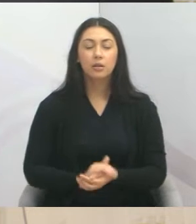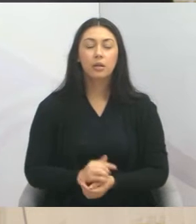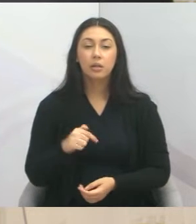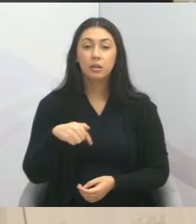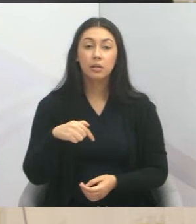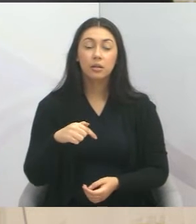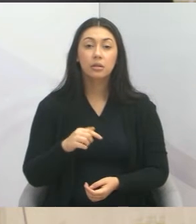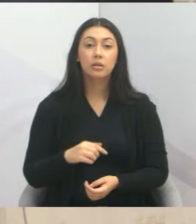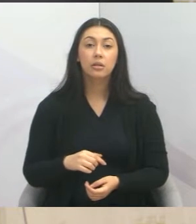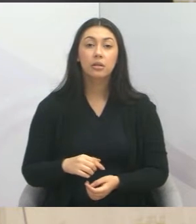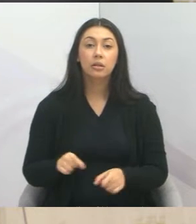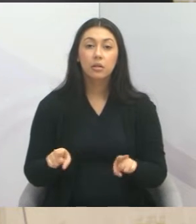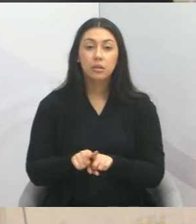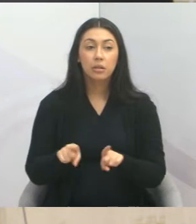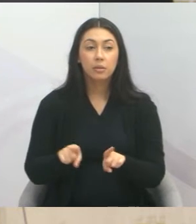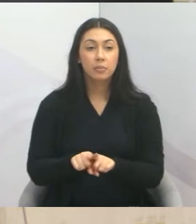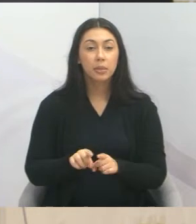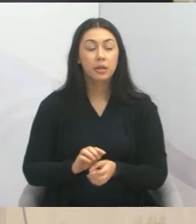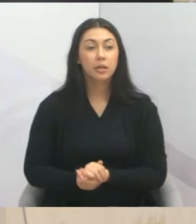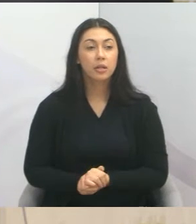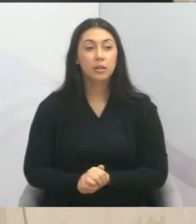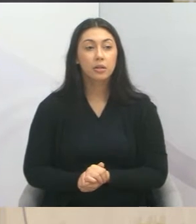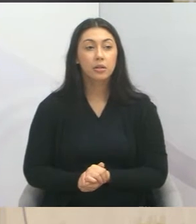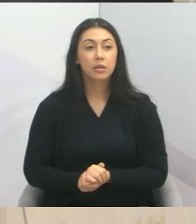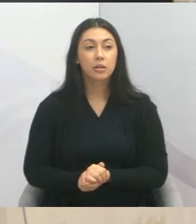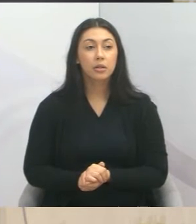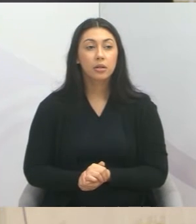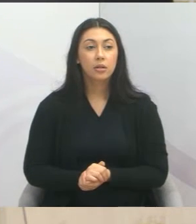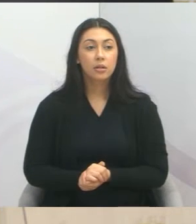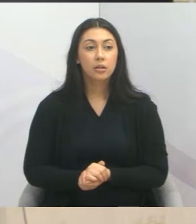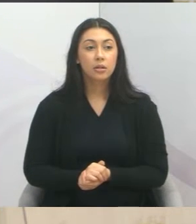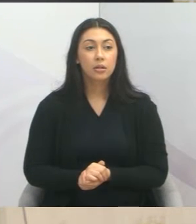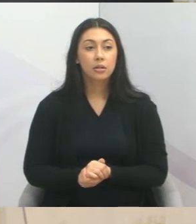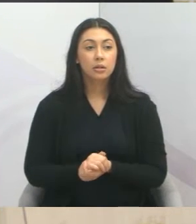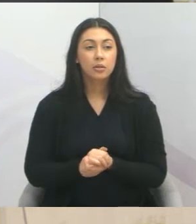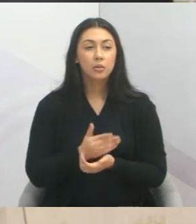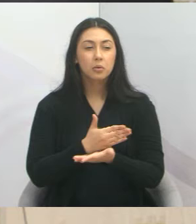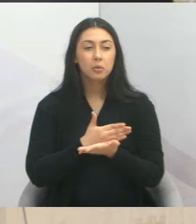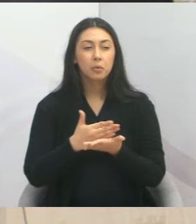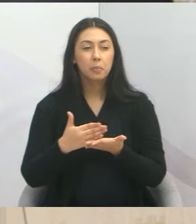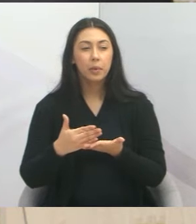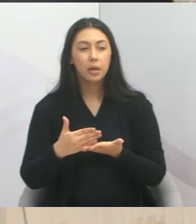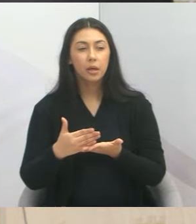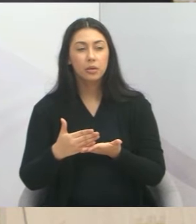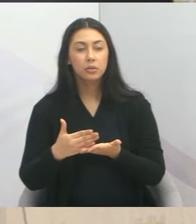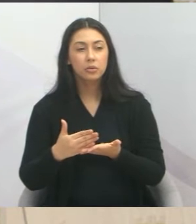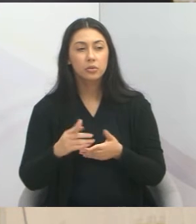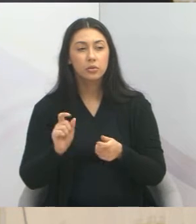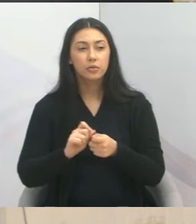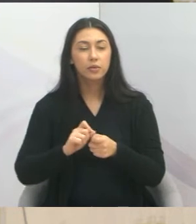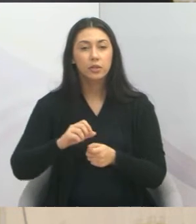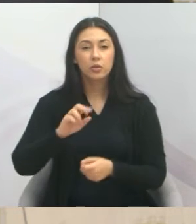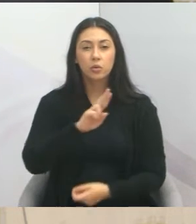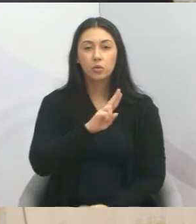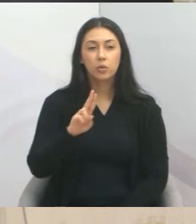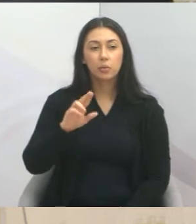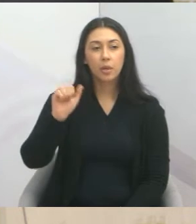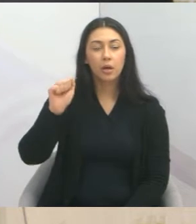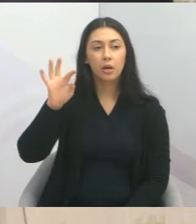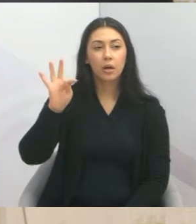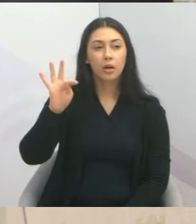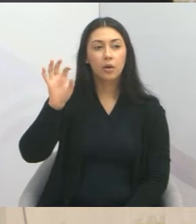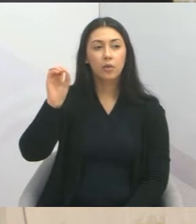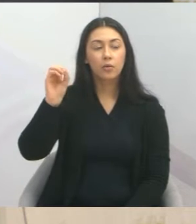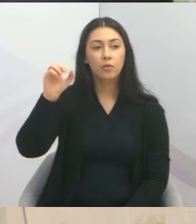território nacional na entrada da na entrada da Baía de Guanabara feitas por Affonso segretto em